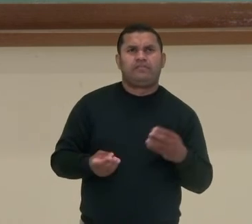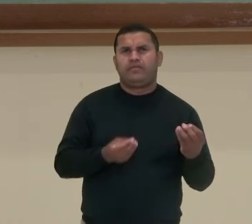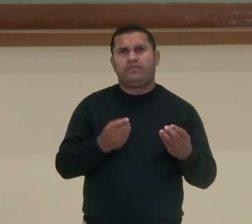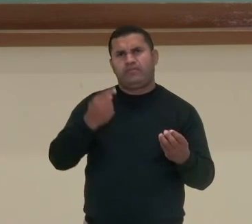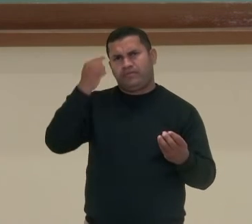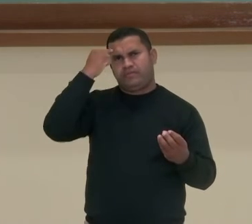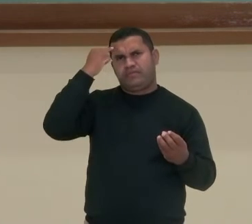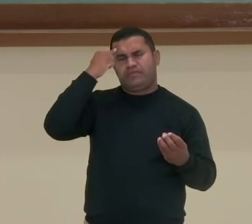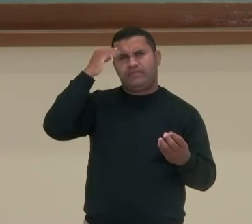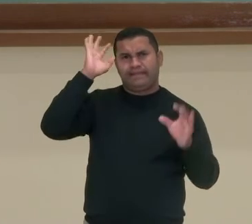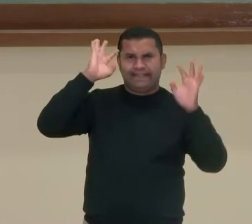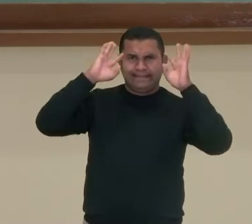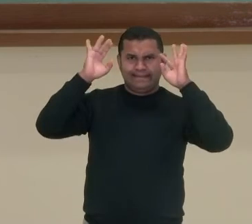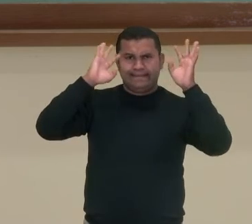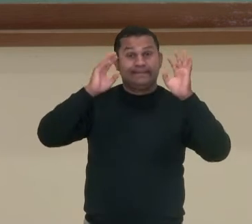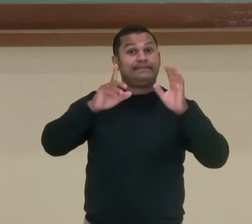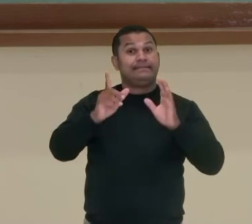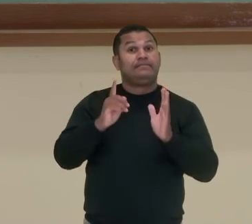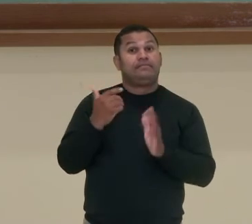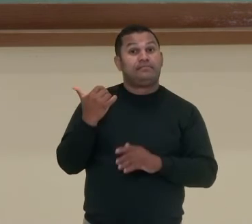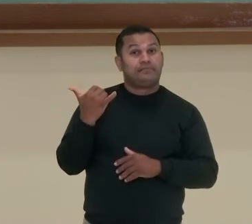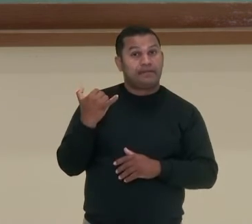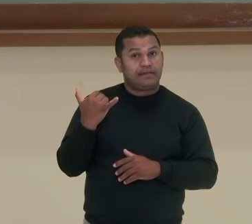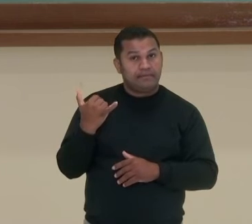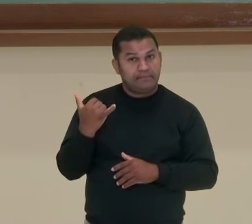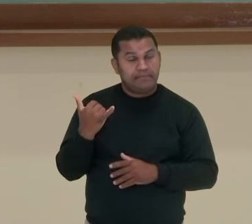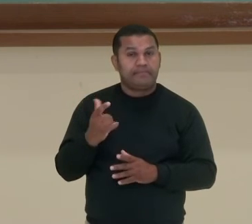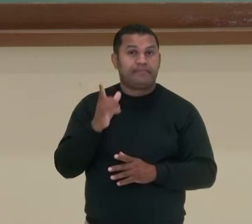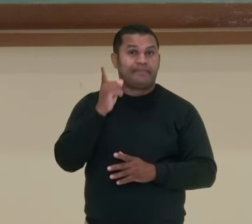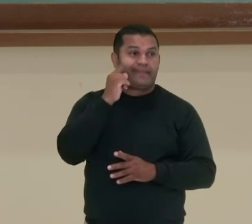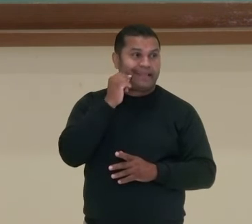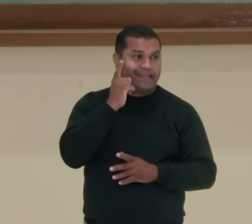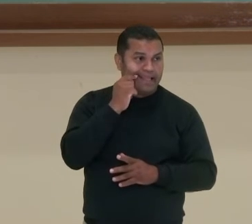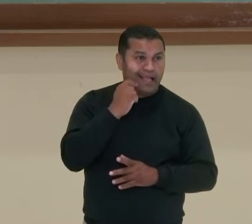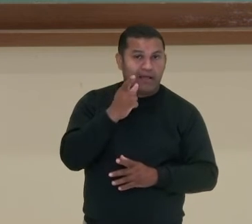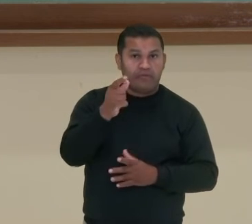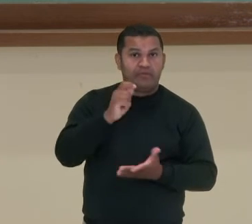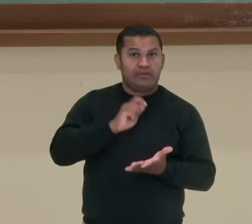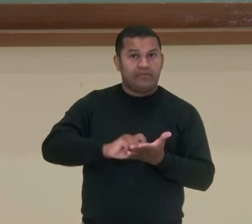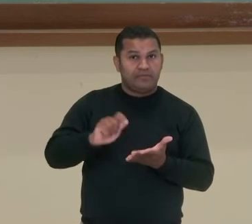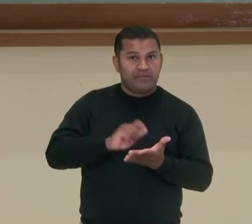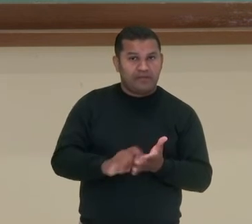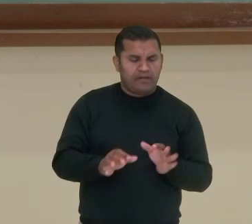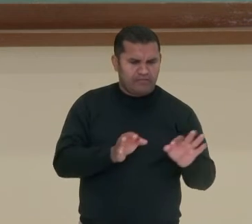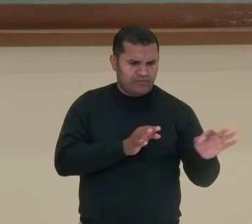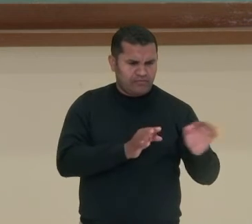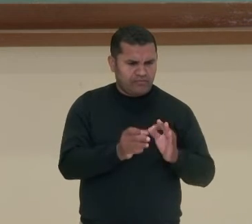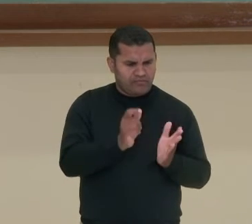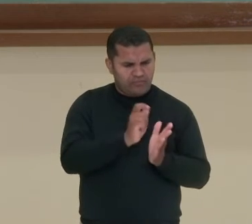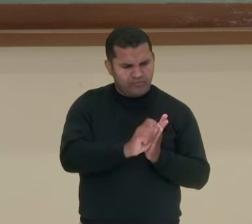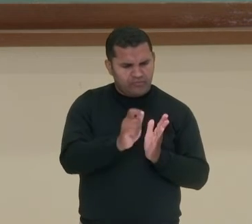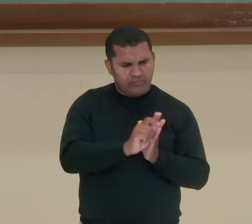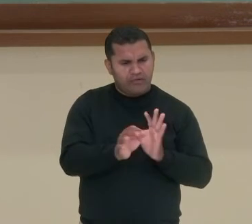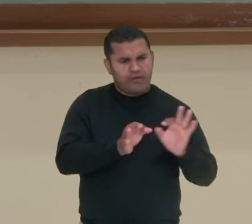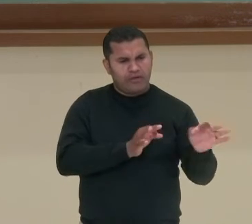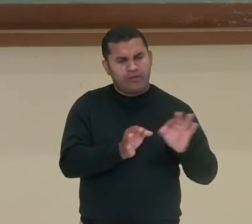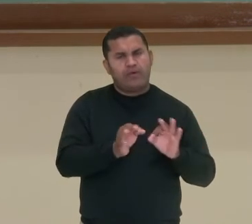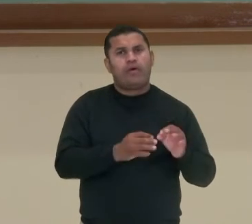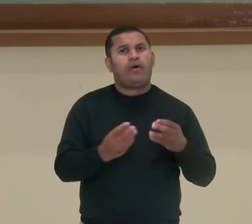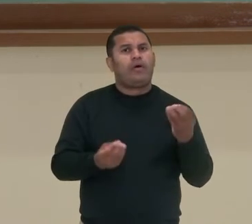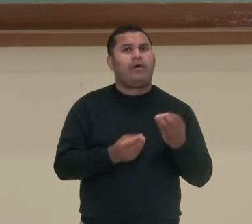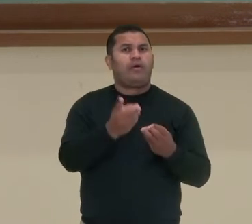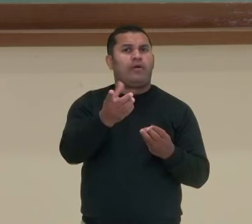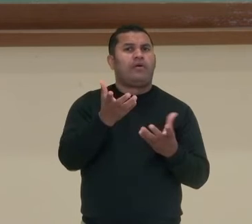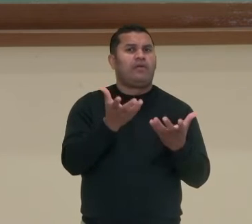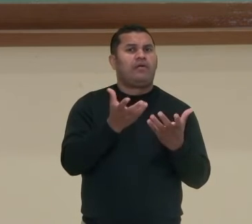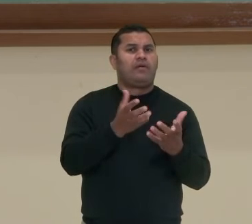cabeça, professor? Não, é lápis, papel, caneta na mão e deixar todo ele sistematizado. Não, realmente